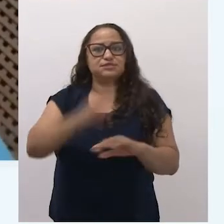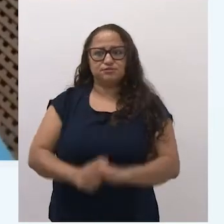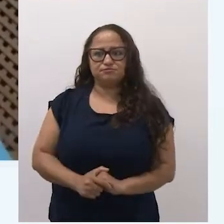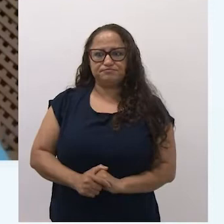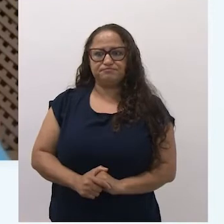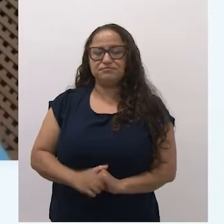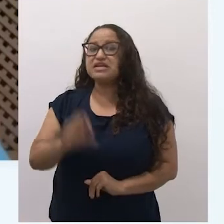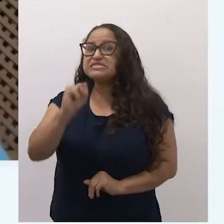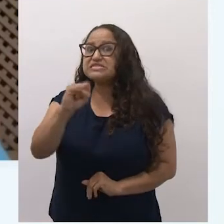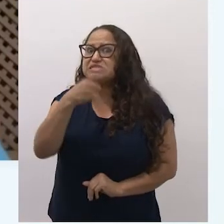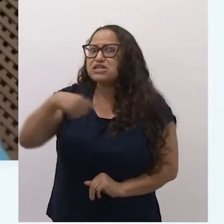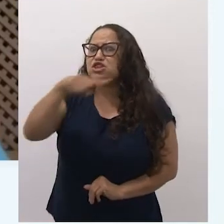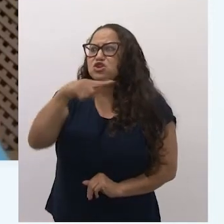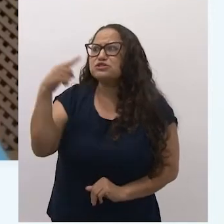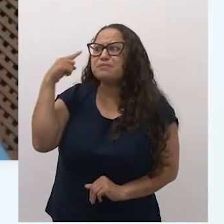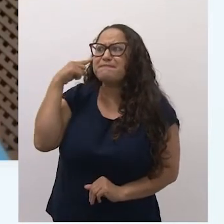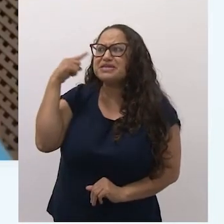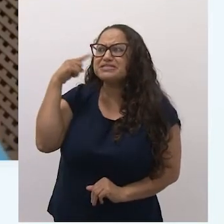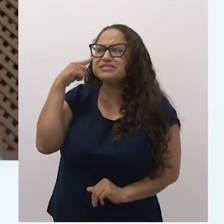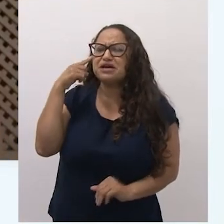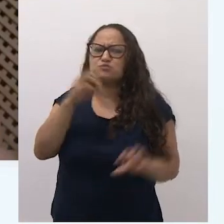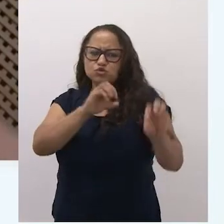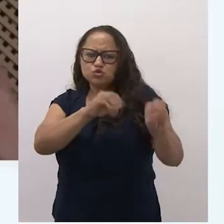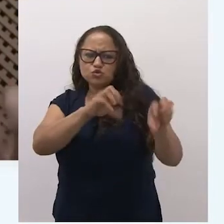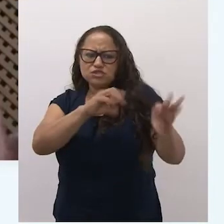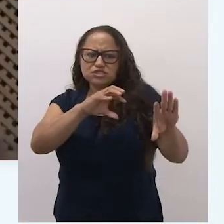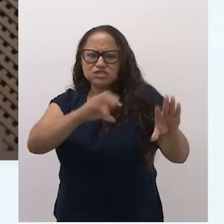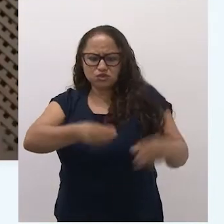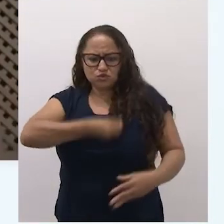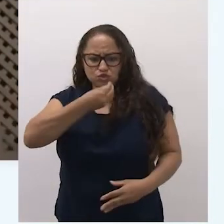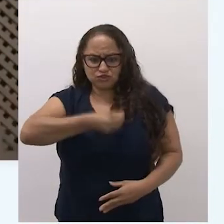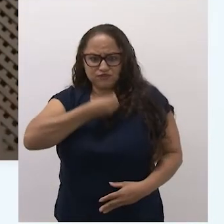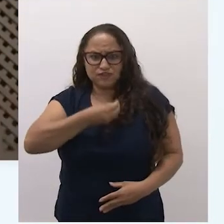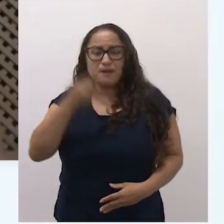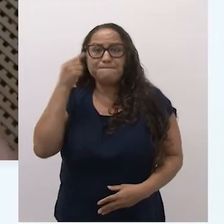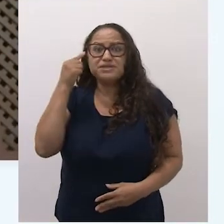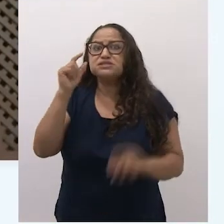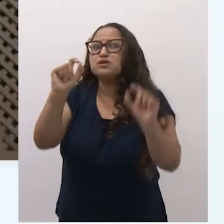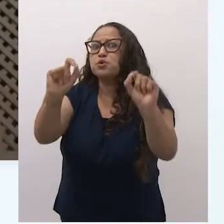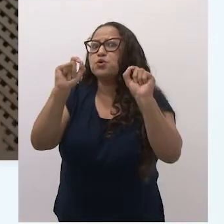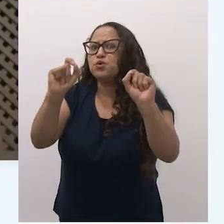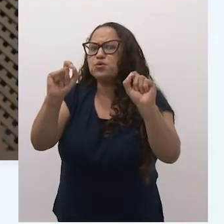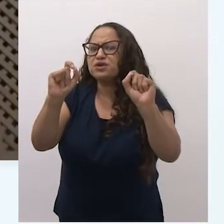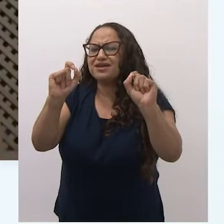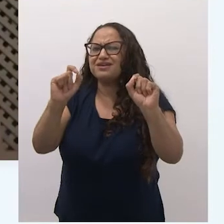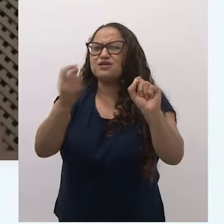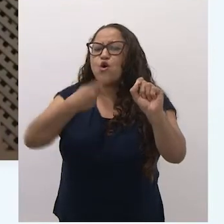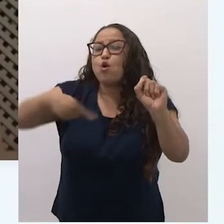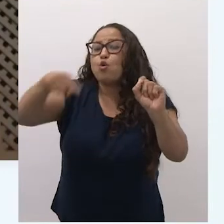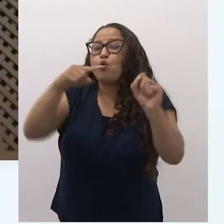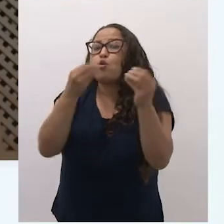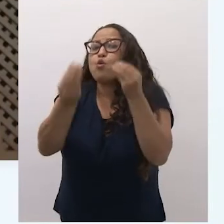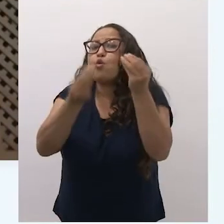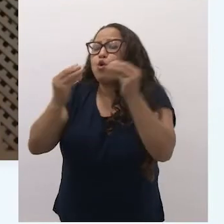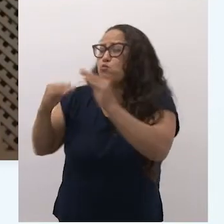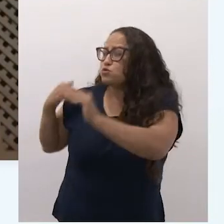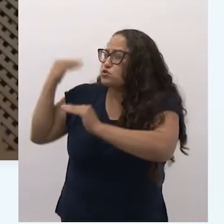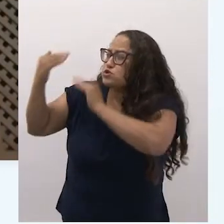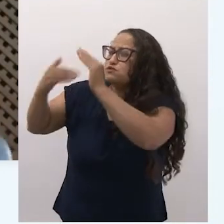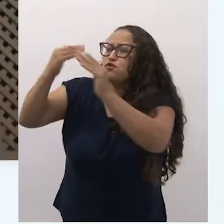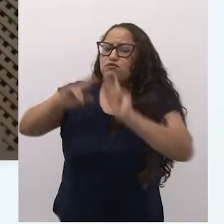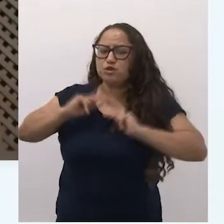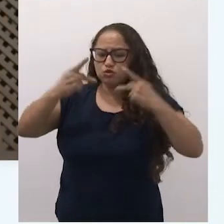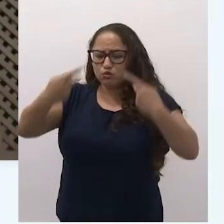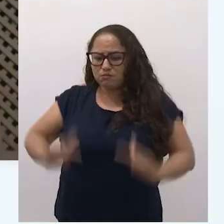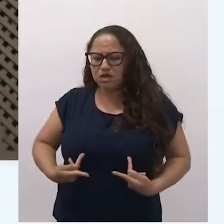Se nós pensarmos, né, no ensino integral, nós estamos pensando numa questão de desenvolvimento humano, e estamos pensando